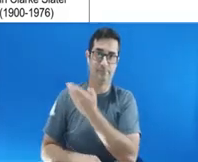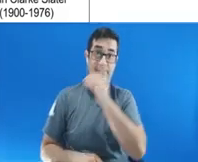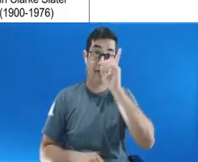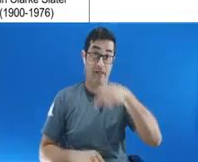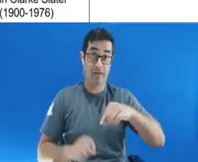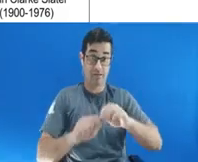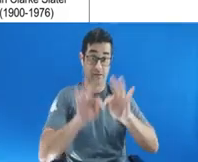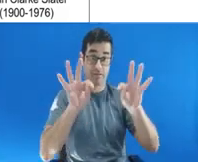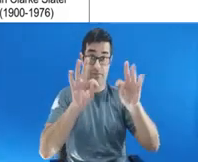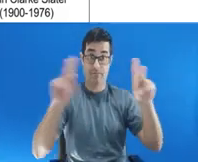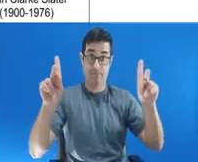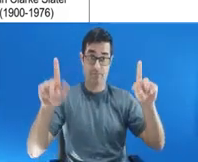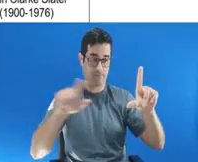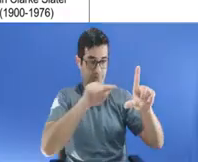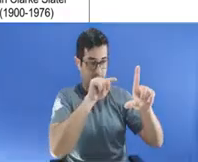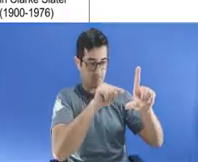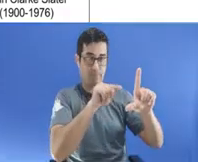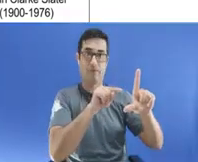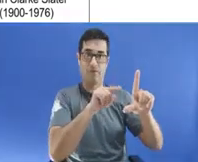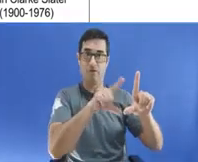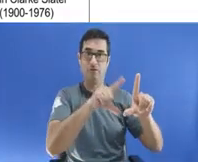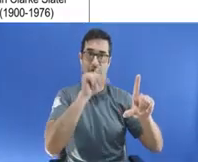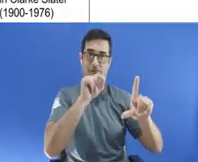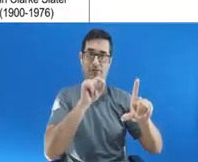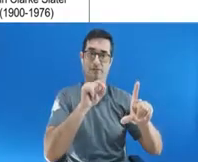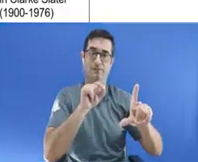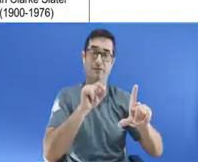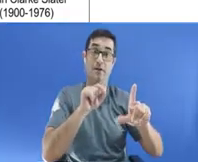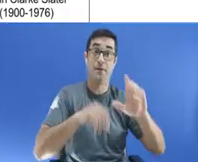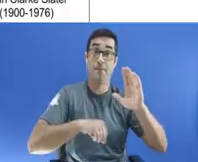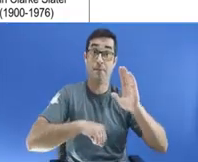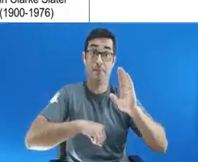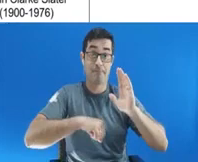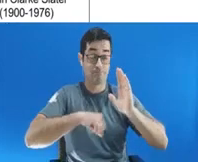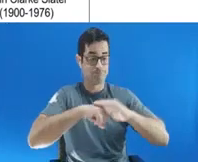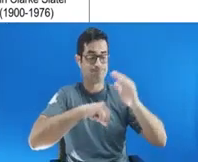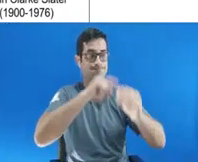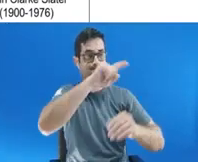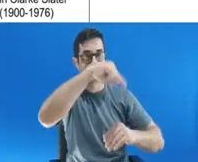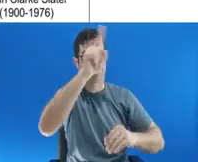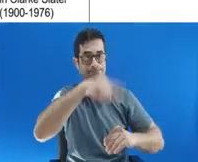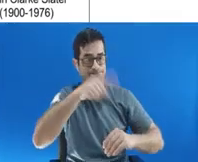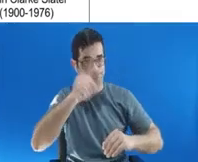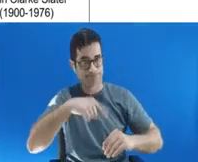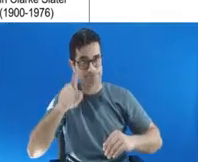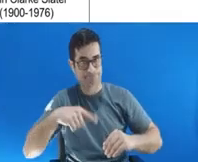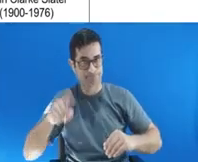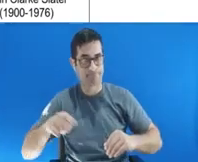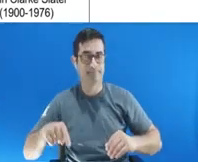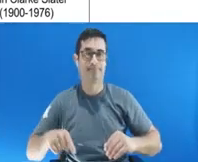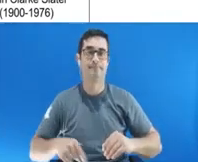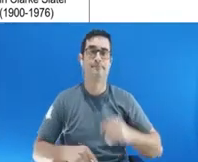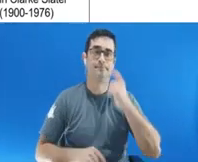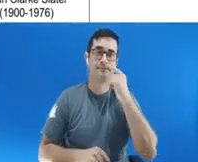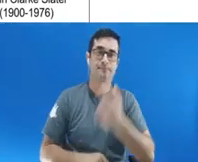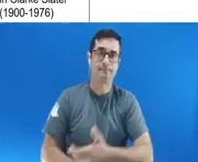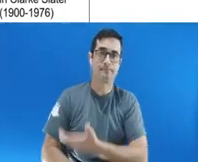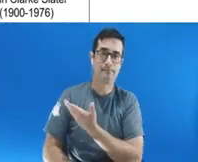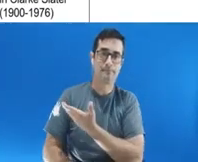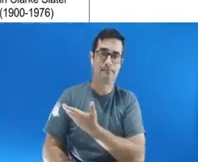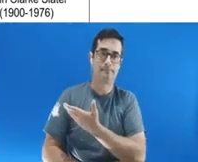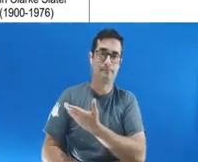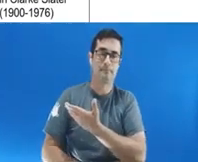para nós podermos ver que tem maior distribuição eletrônica entre esses elementos. Então, eu faço a distribuição